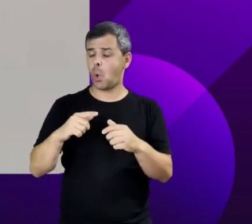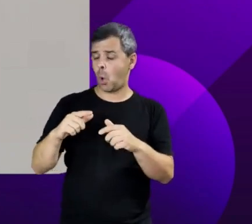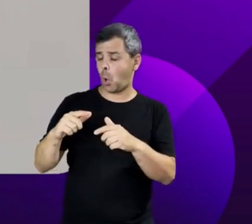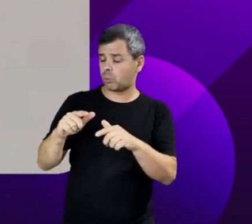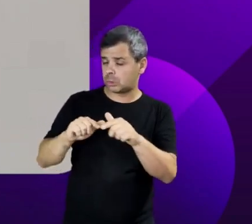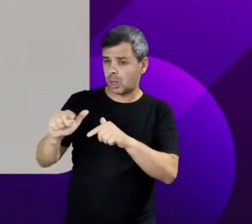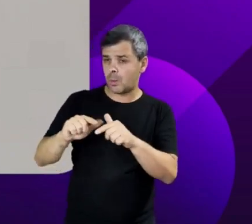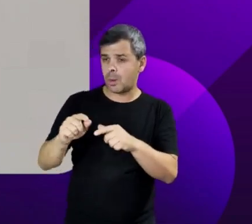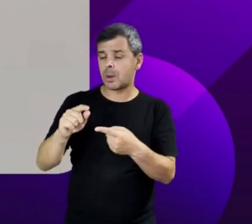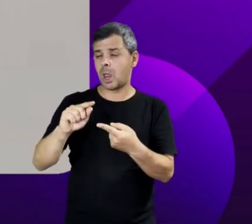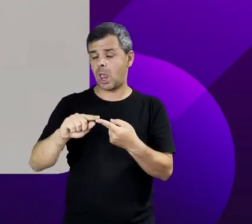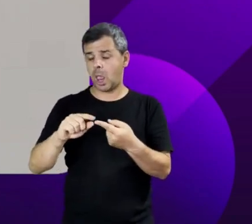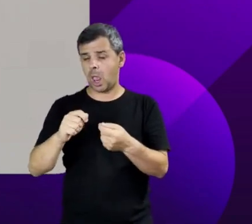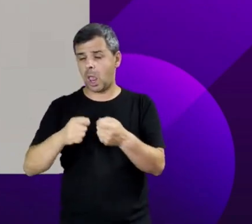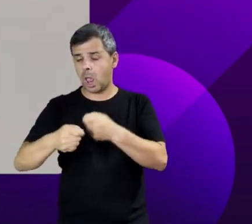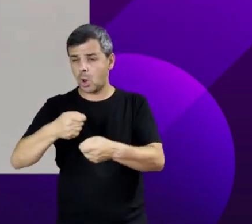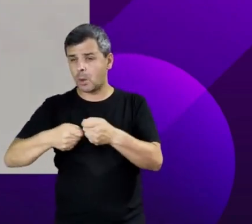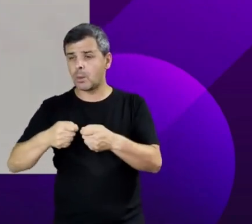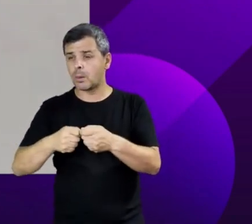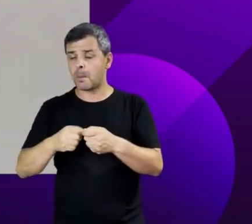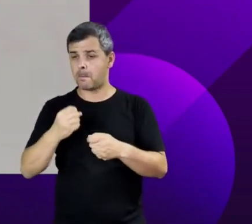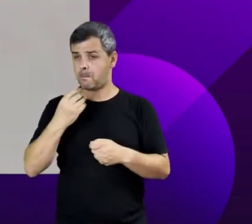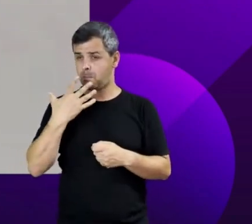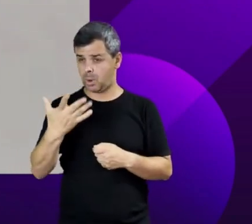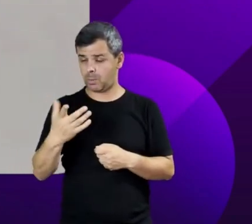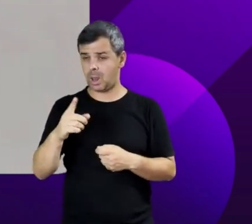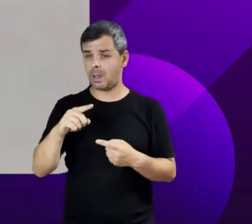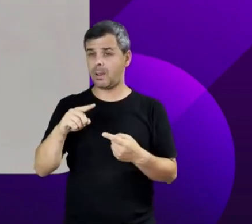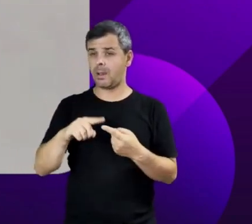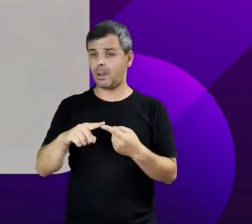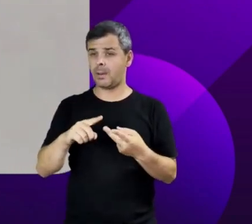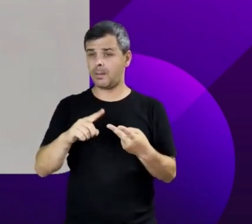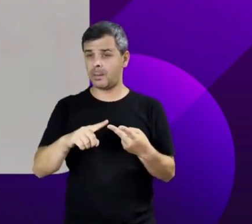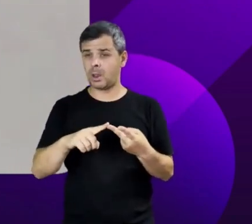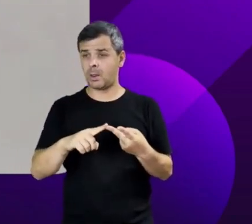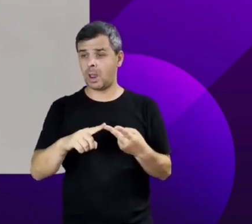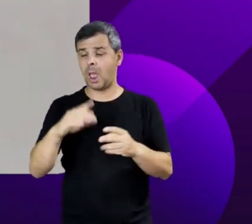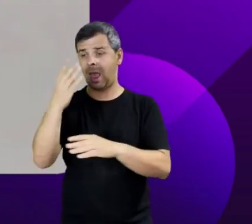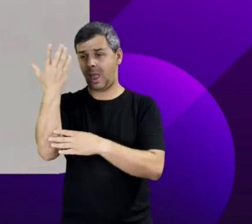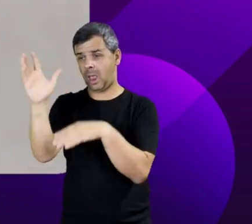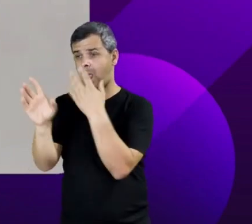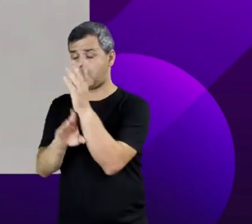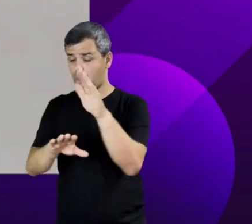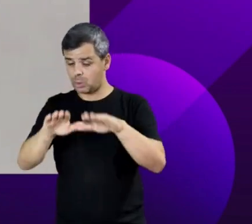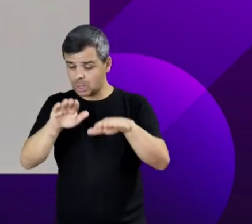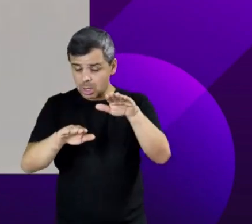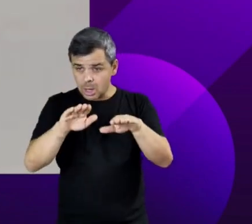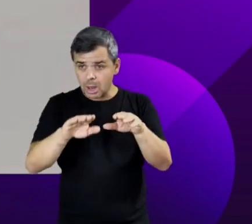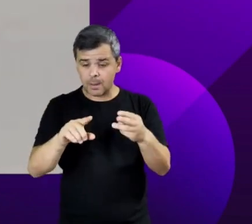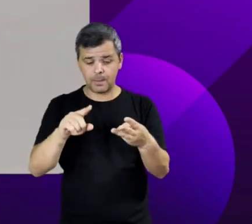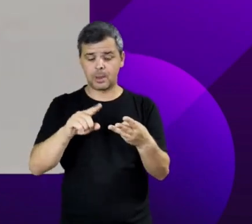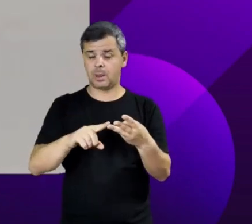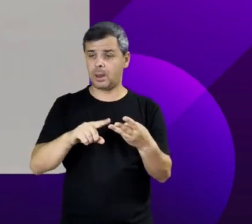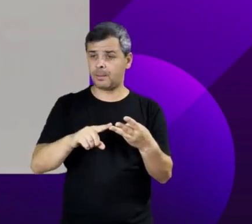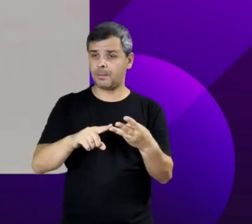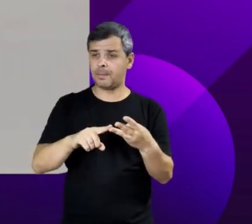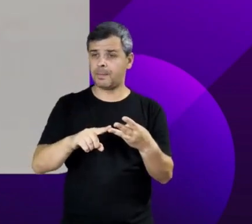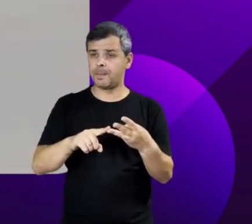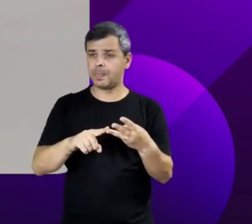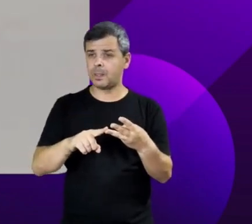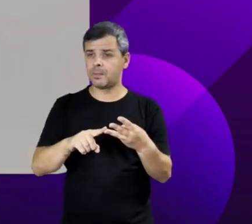seja economicamente viável, ela precisa ser ambientalmente equilibrada e ela precisa